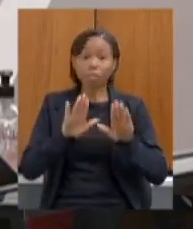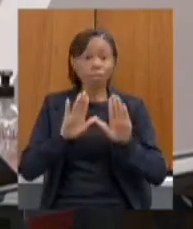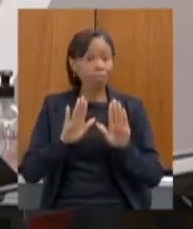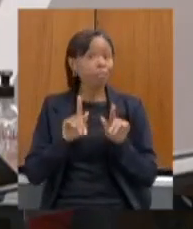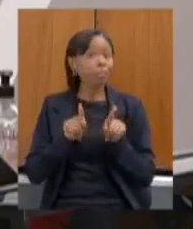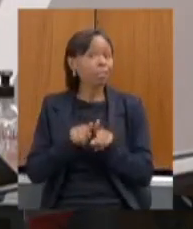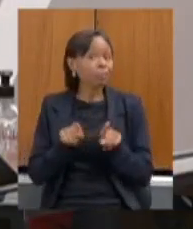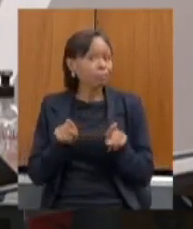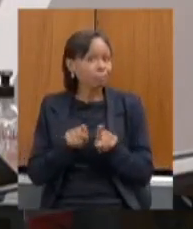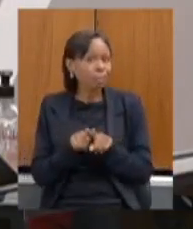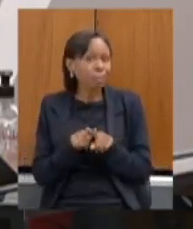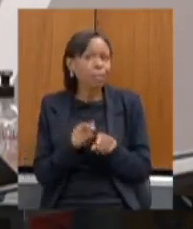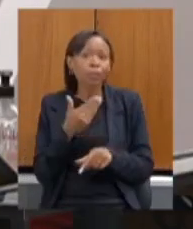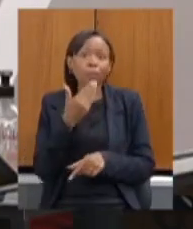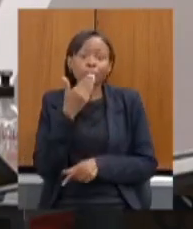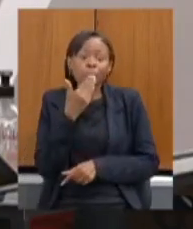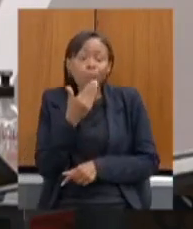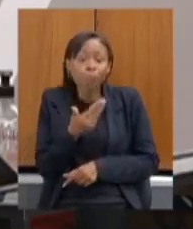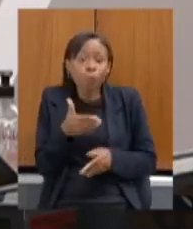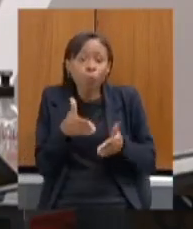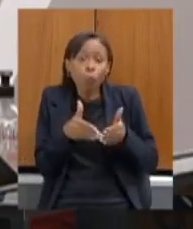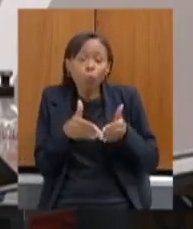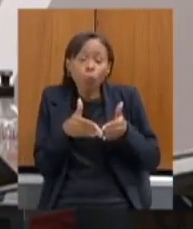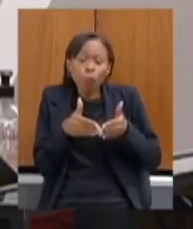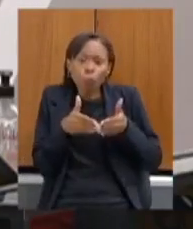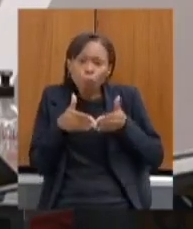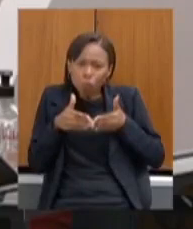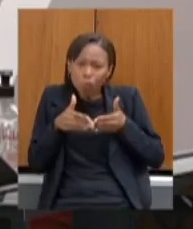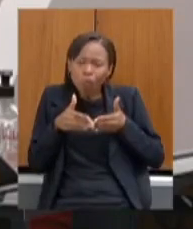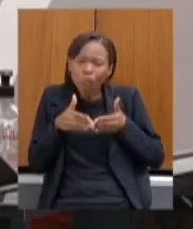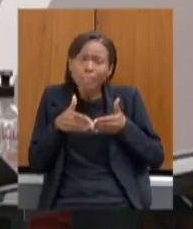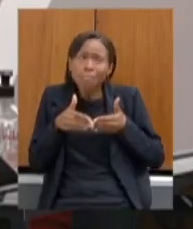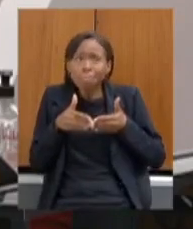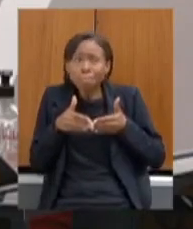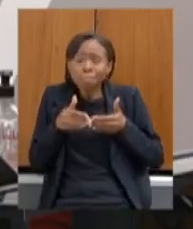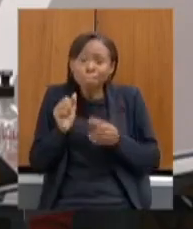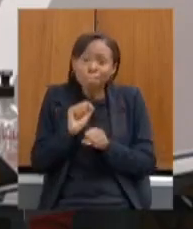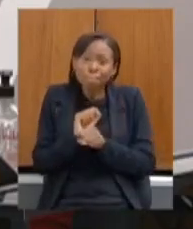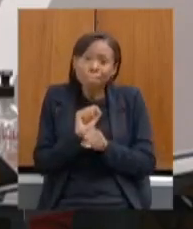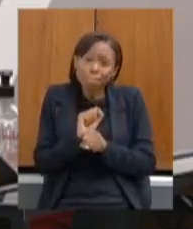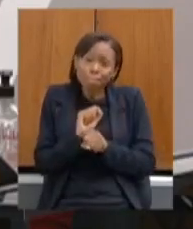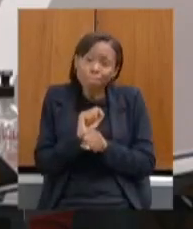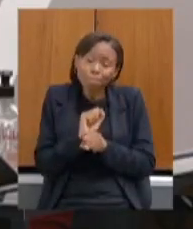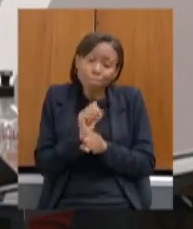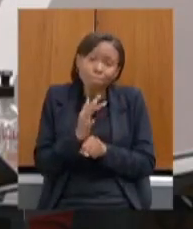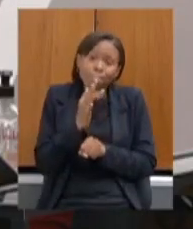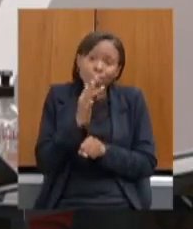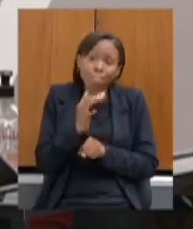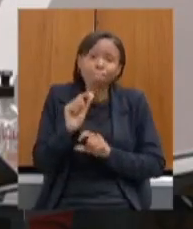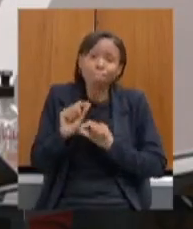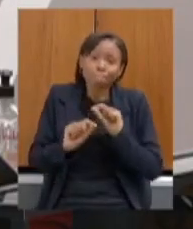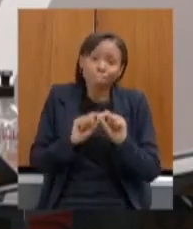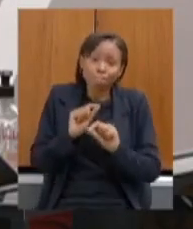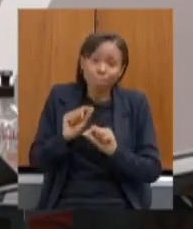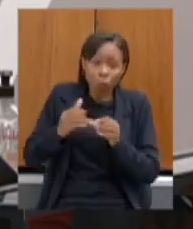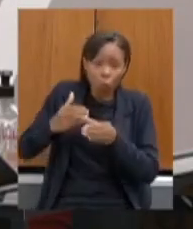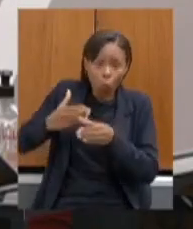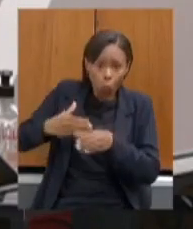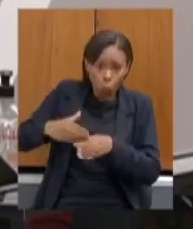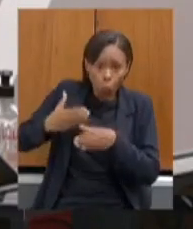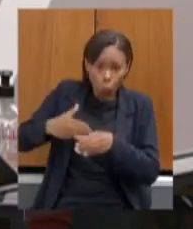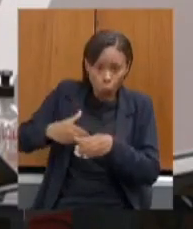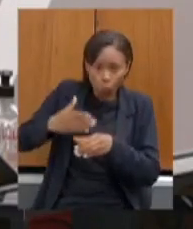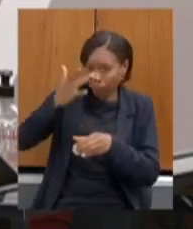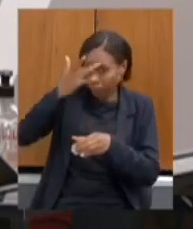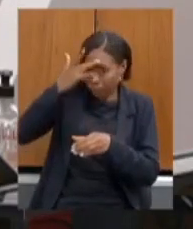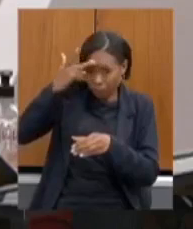te pedir esse grande favor, ainda na esperança ainda dos excedentes, como o prazo está suspenso, eu